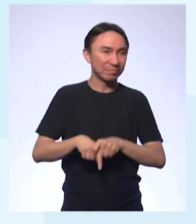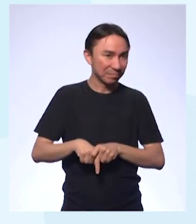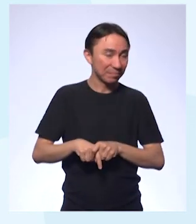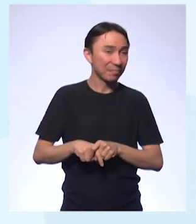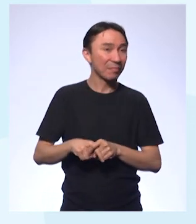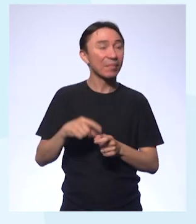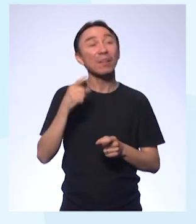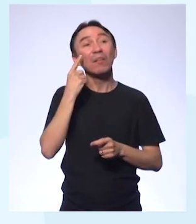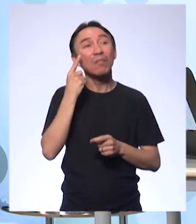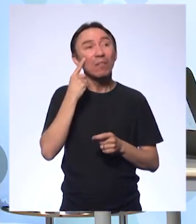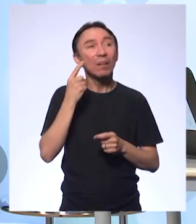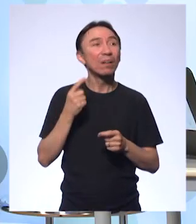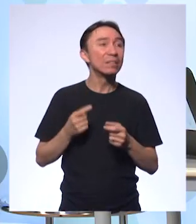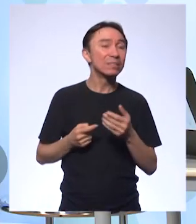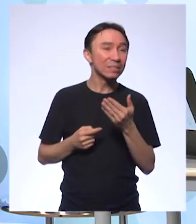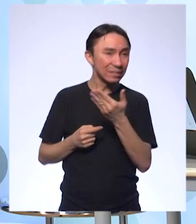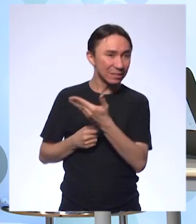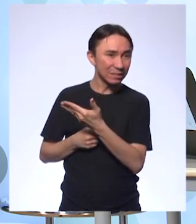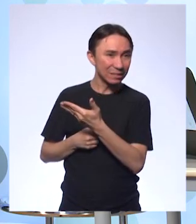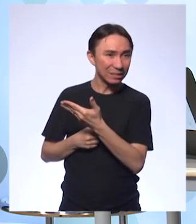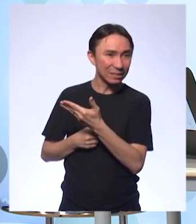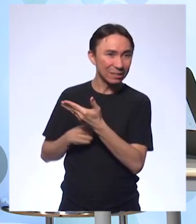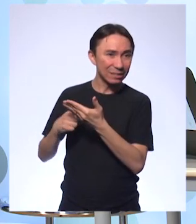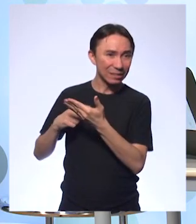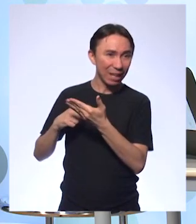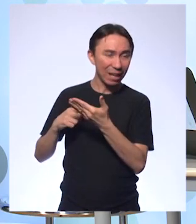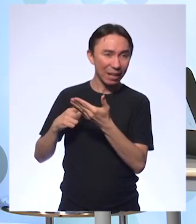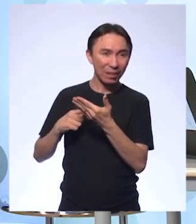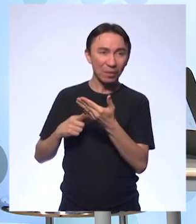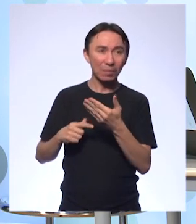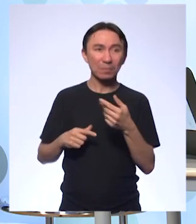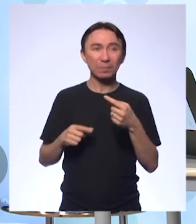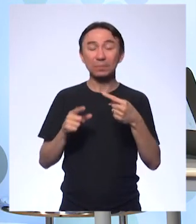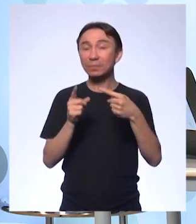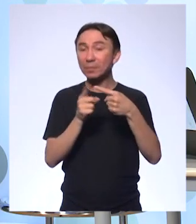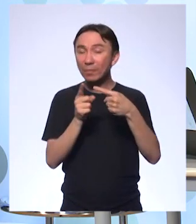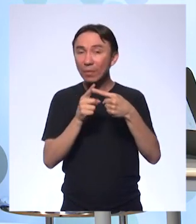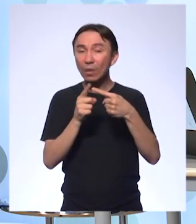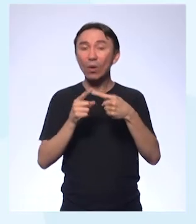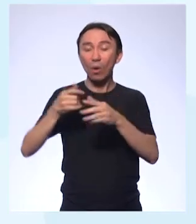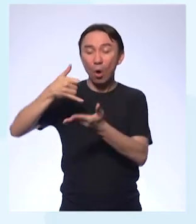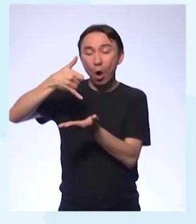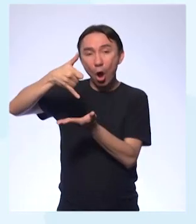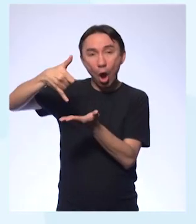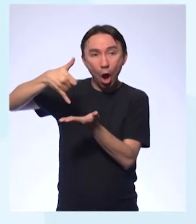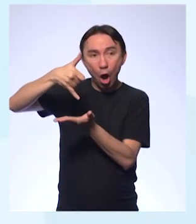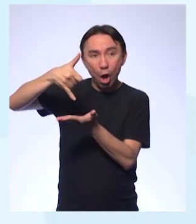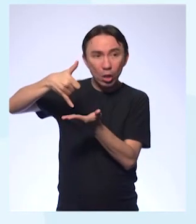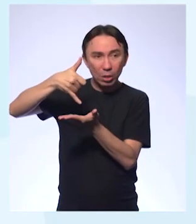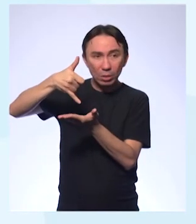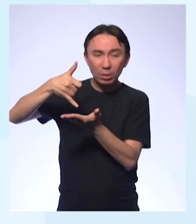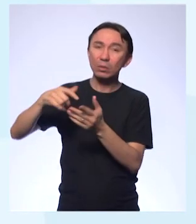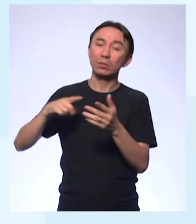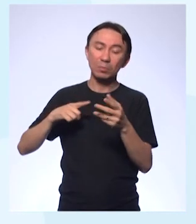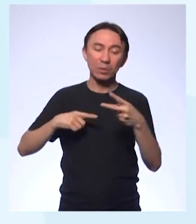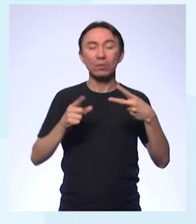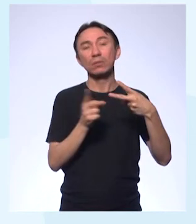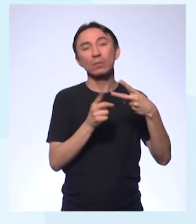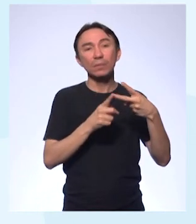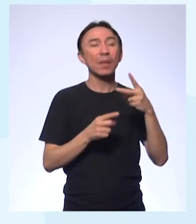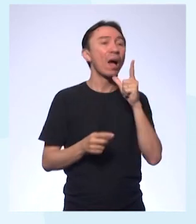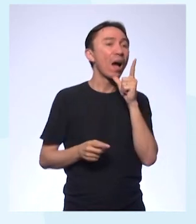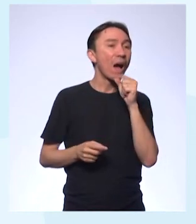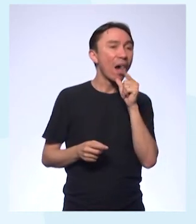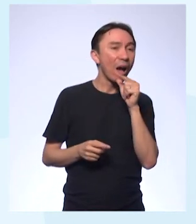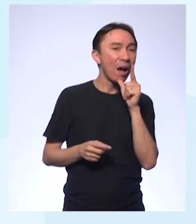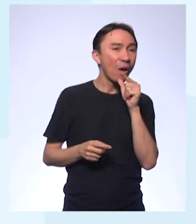Vocês têm aqui, eu tenho duas soluções, tá? Eu tenho óleo e tenho uma solução aqui aquosa, que eu vou agitar